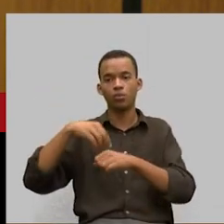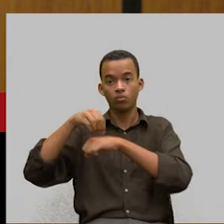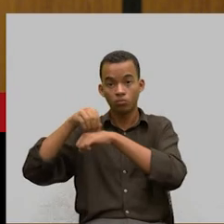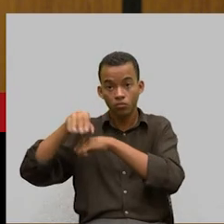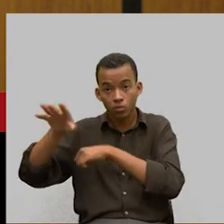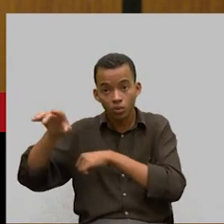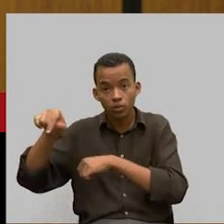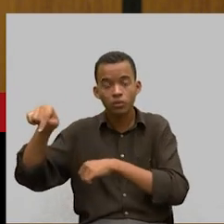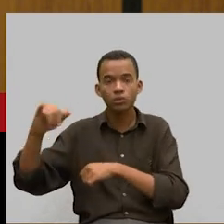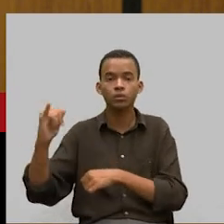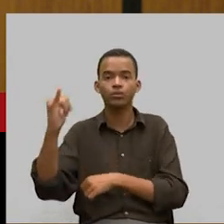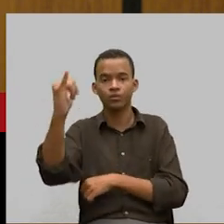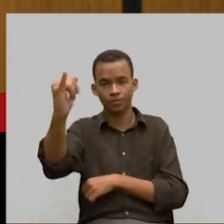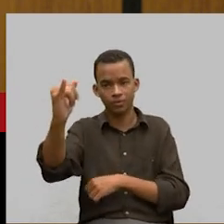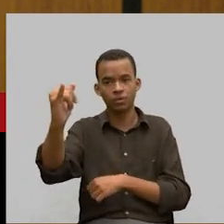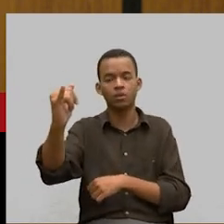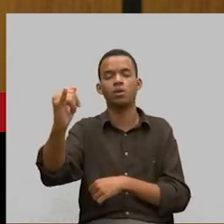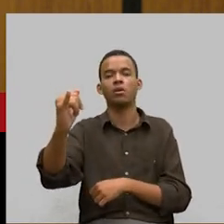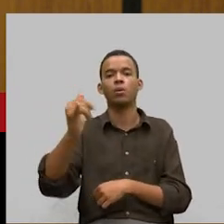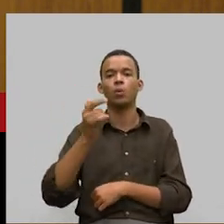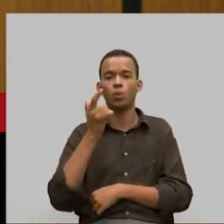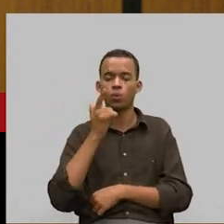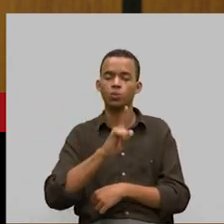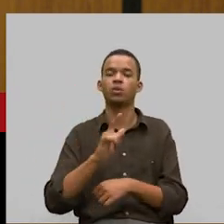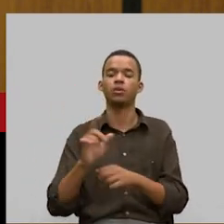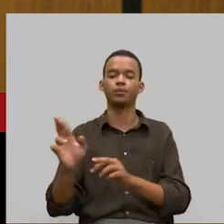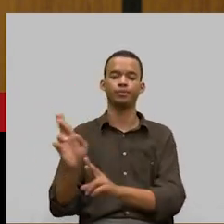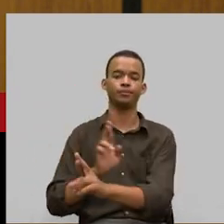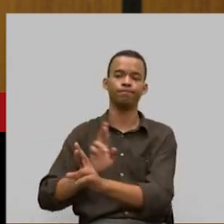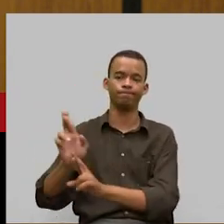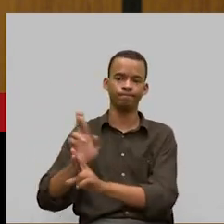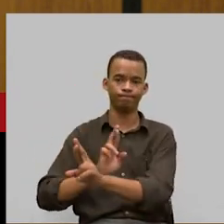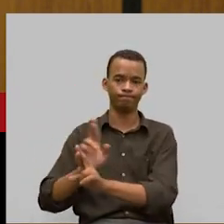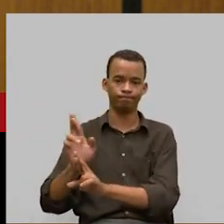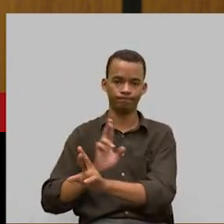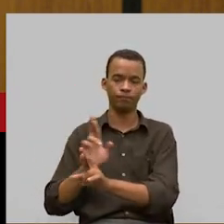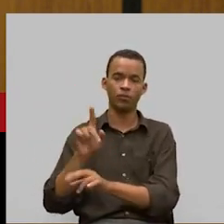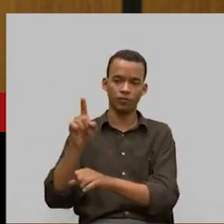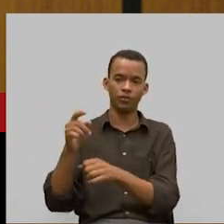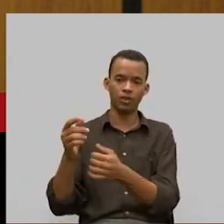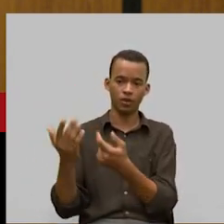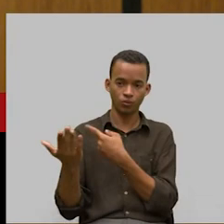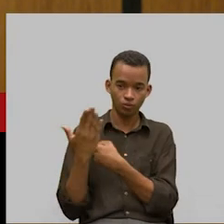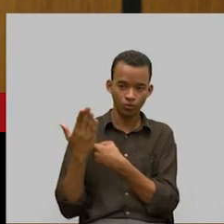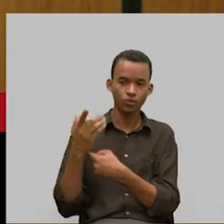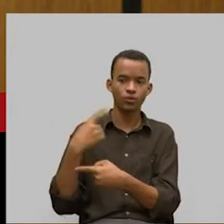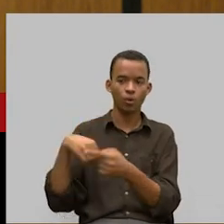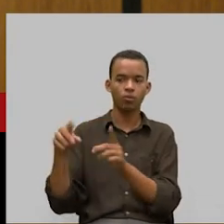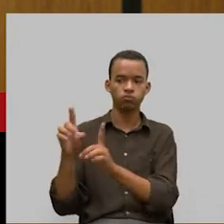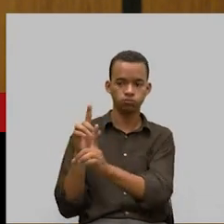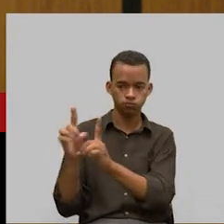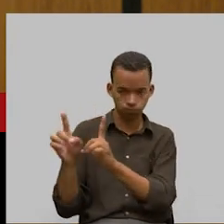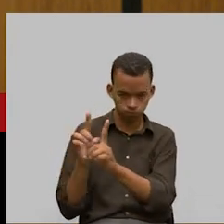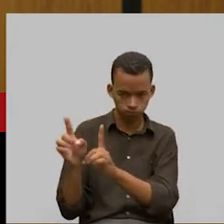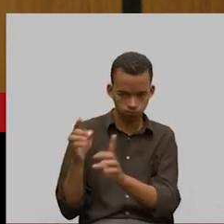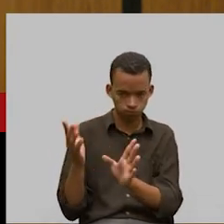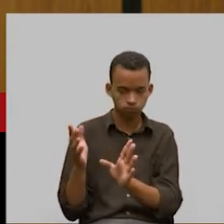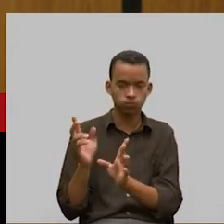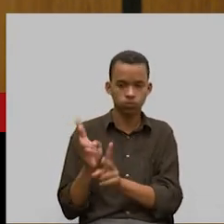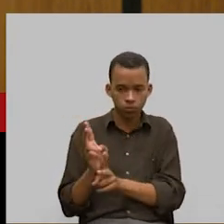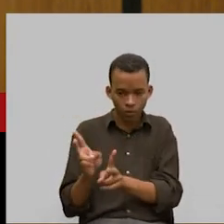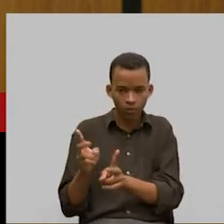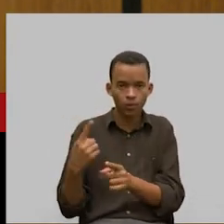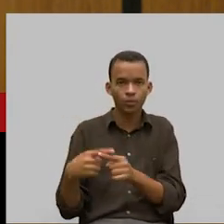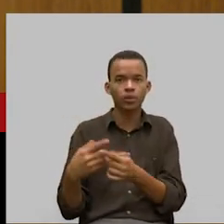conseguirá fazer essa essa ponte né que a gente pede para que tenha esse diálogo constante nós queremos de fato